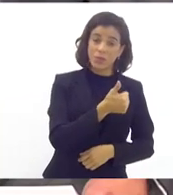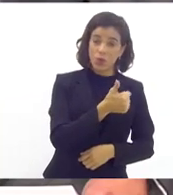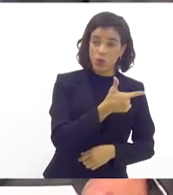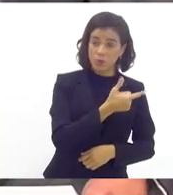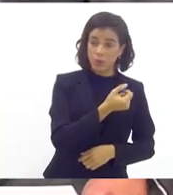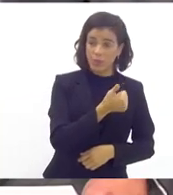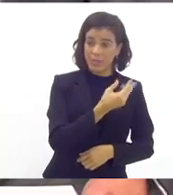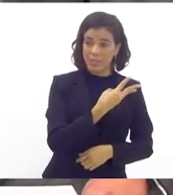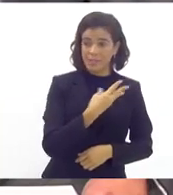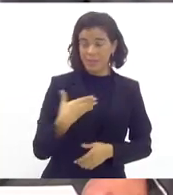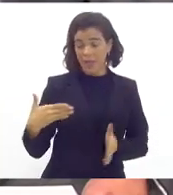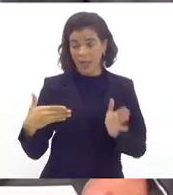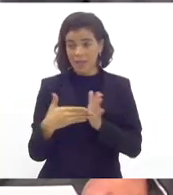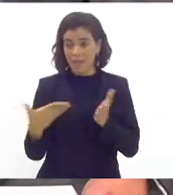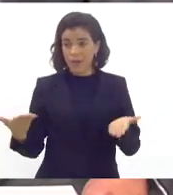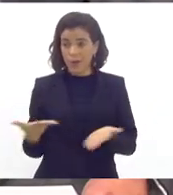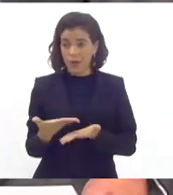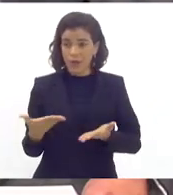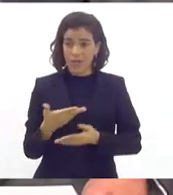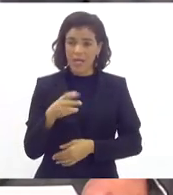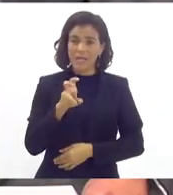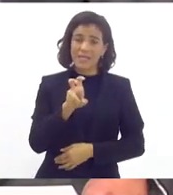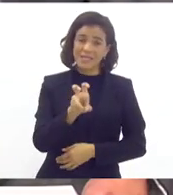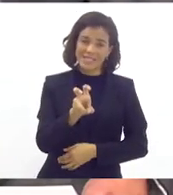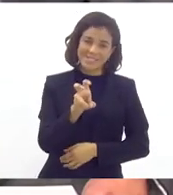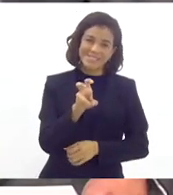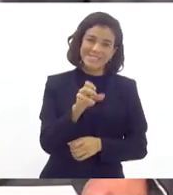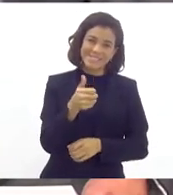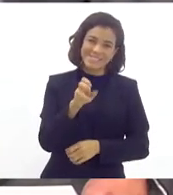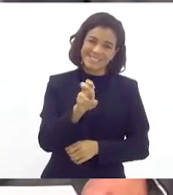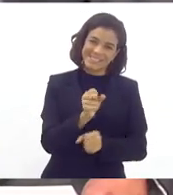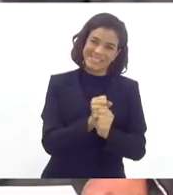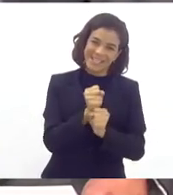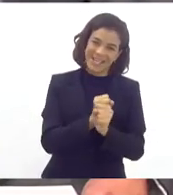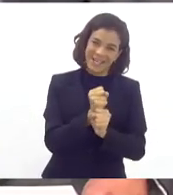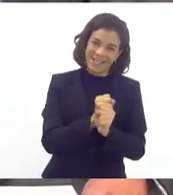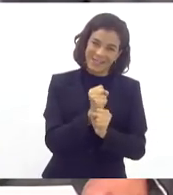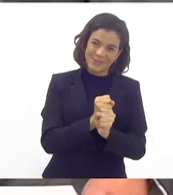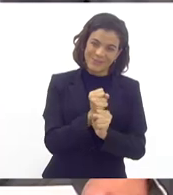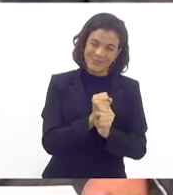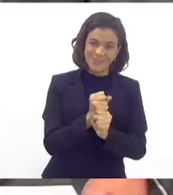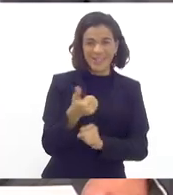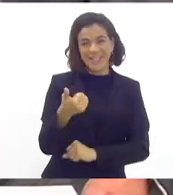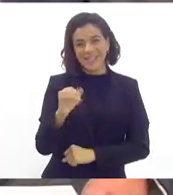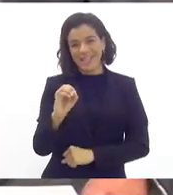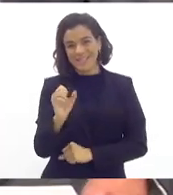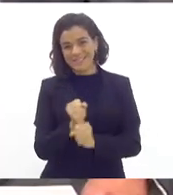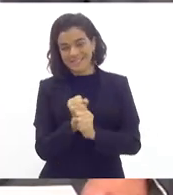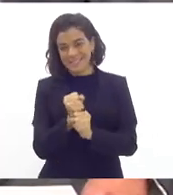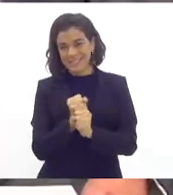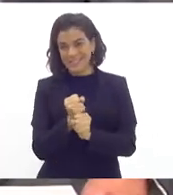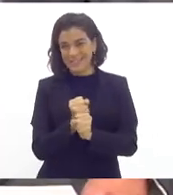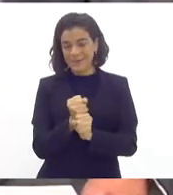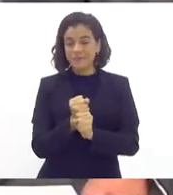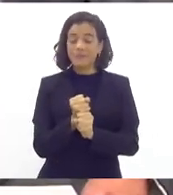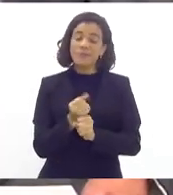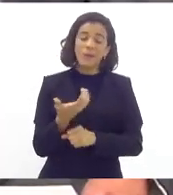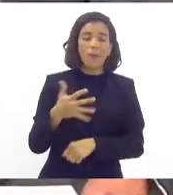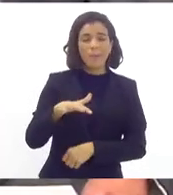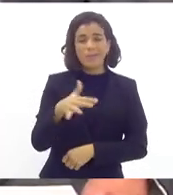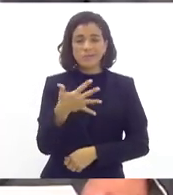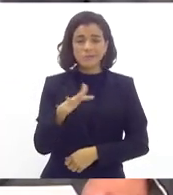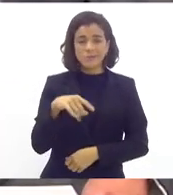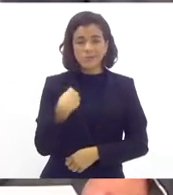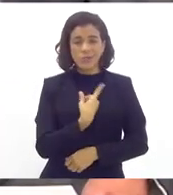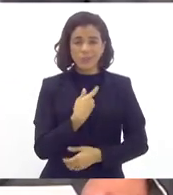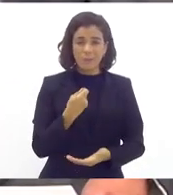data. 15 anos em um regime e 10 anos em outro. A média ponderada é que nós estamos